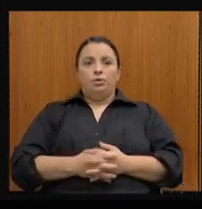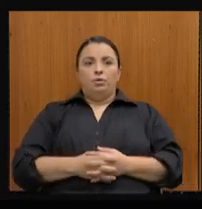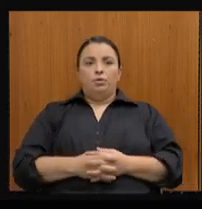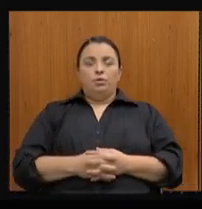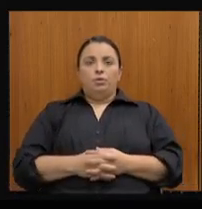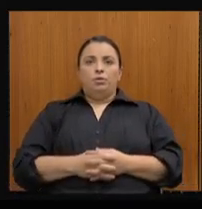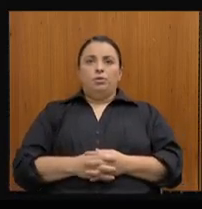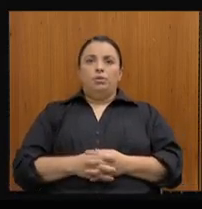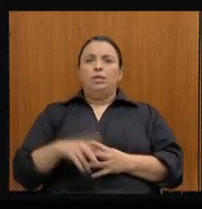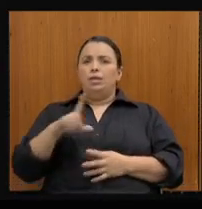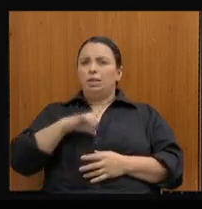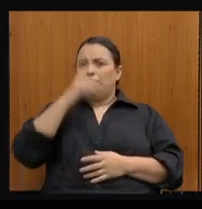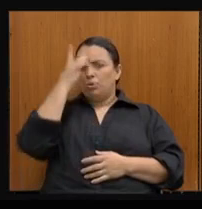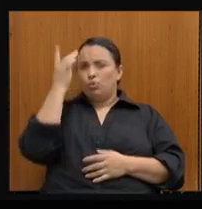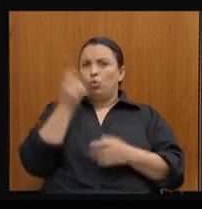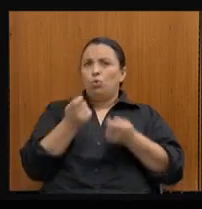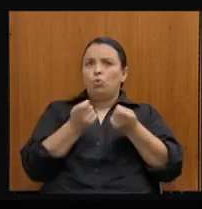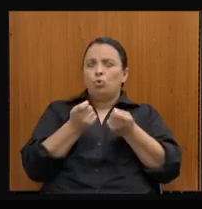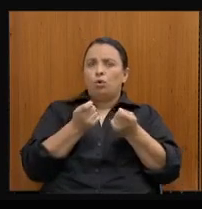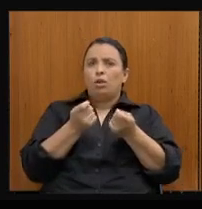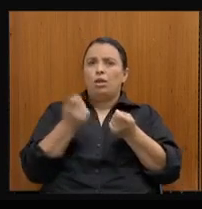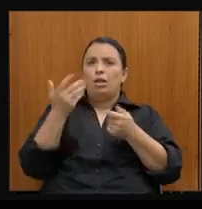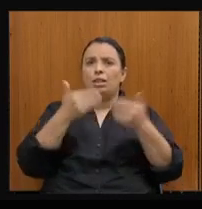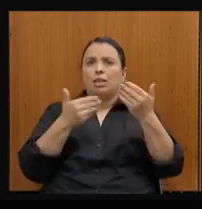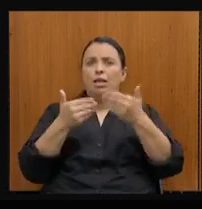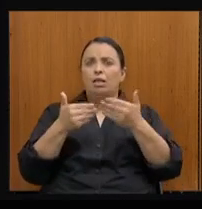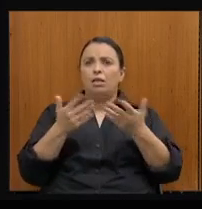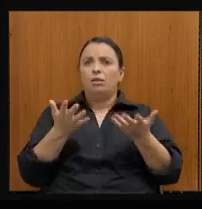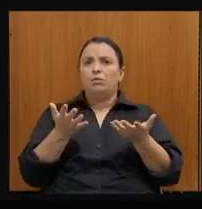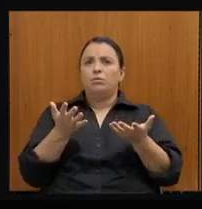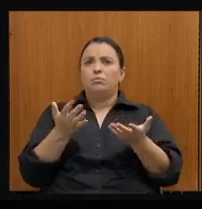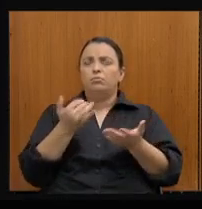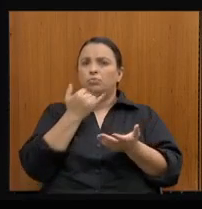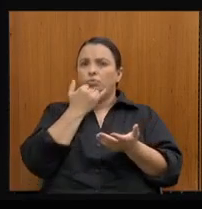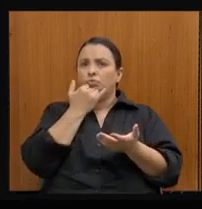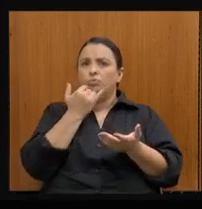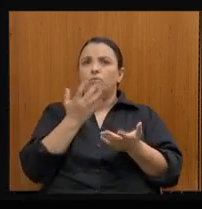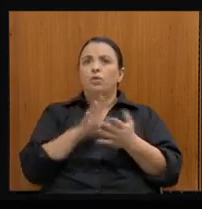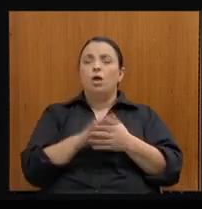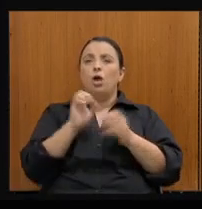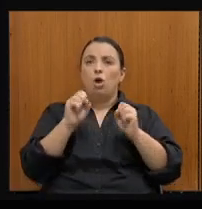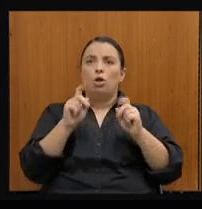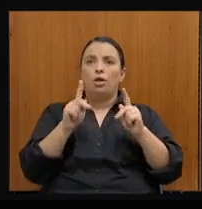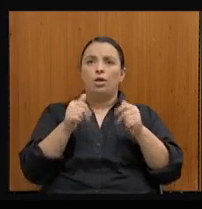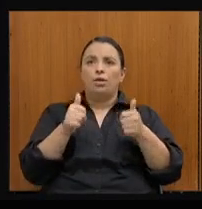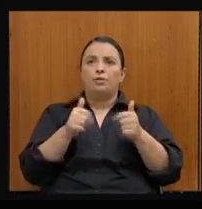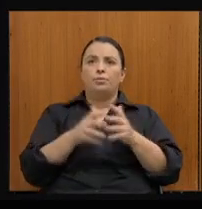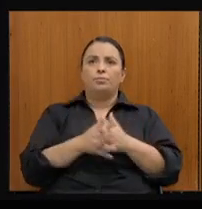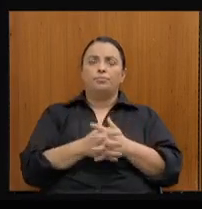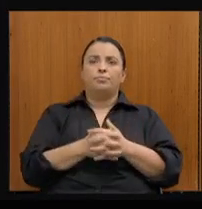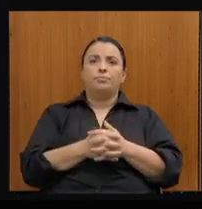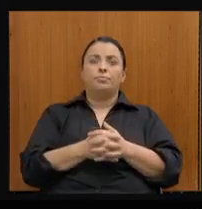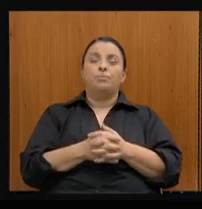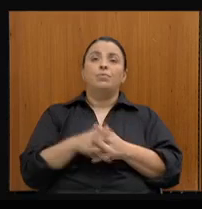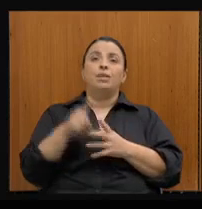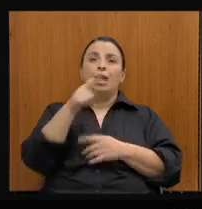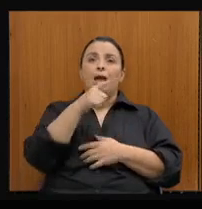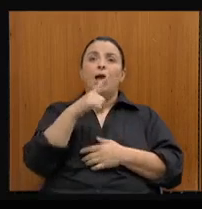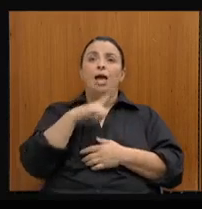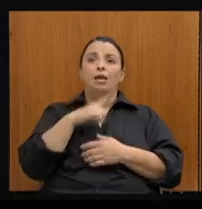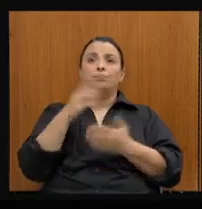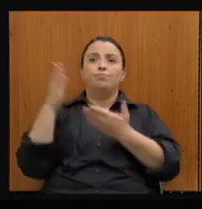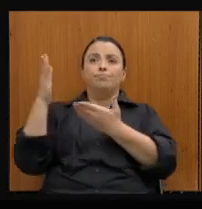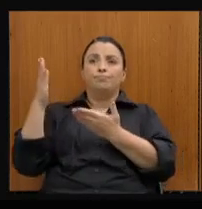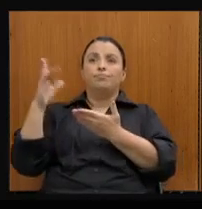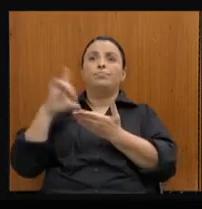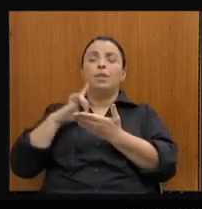Oi tem alguém no controle por gente clica na OK aí nós temos